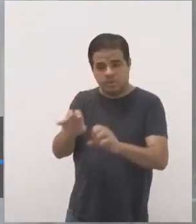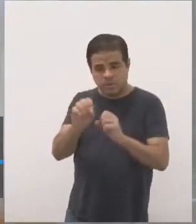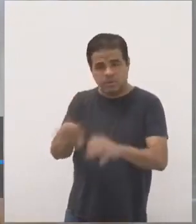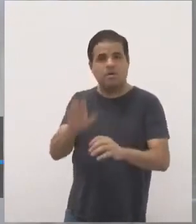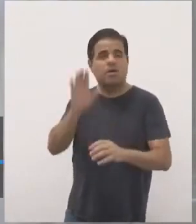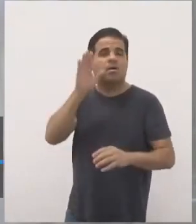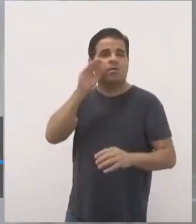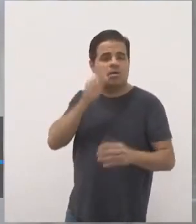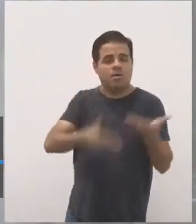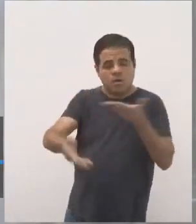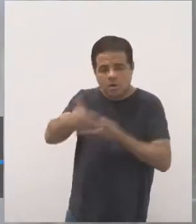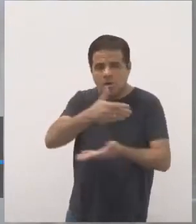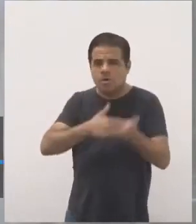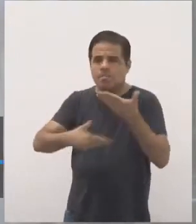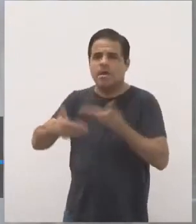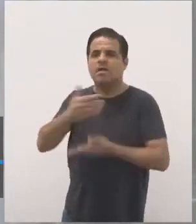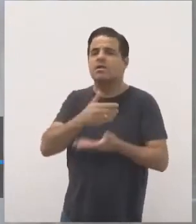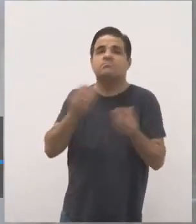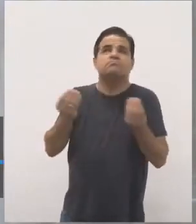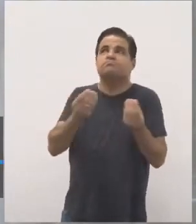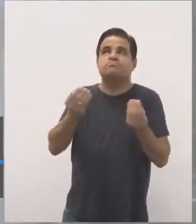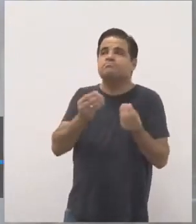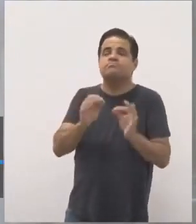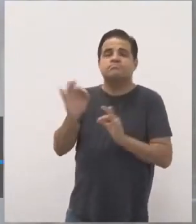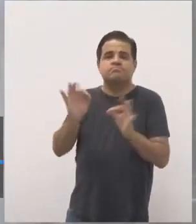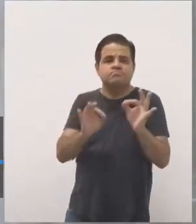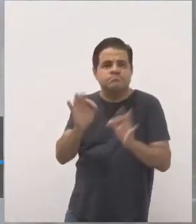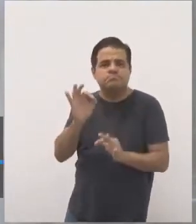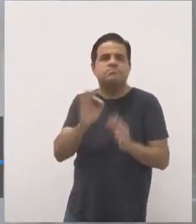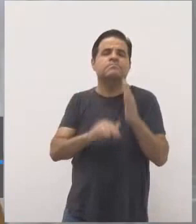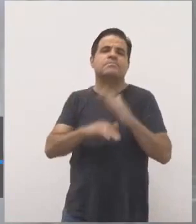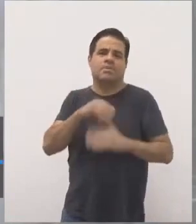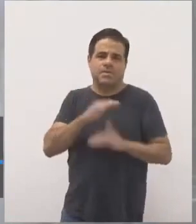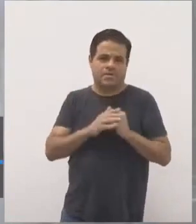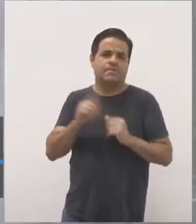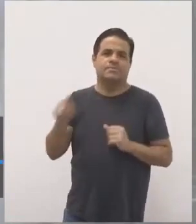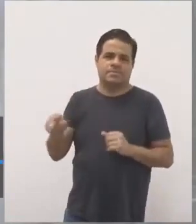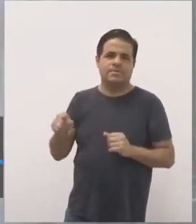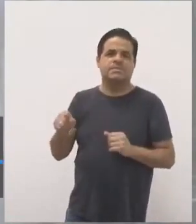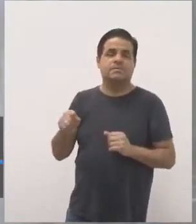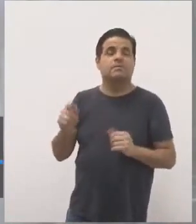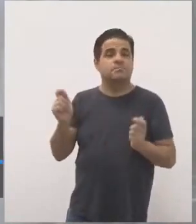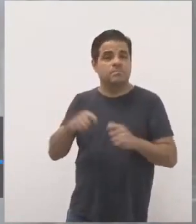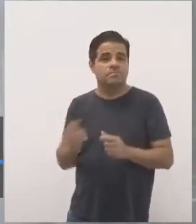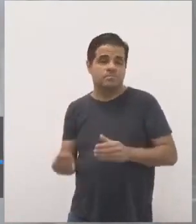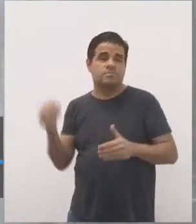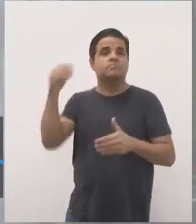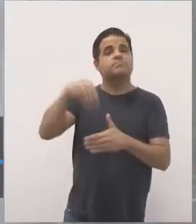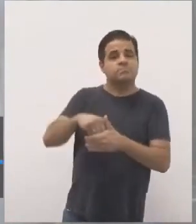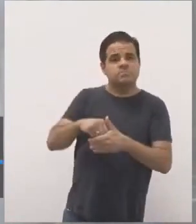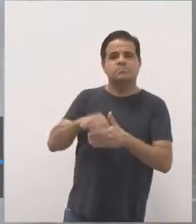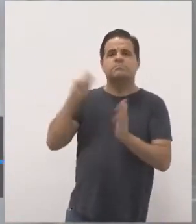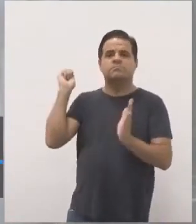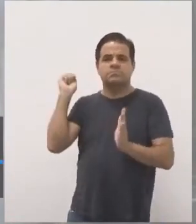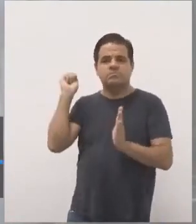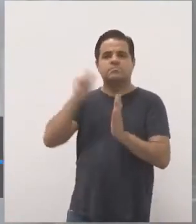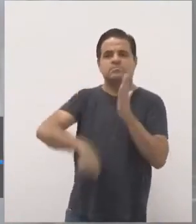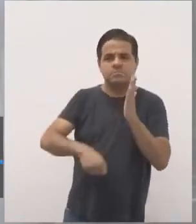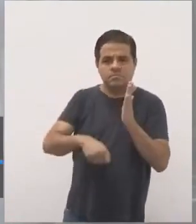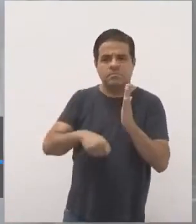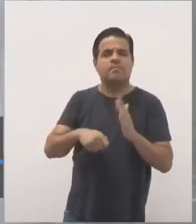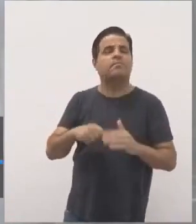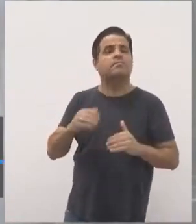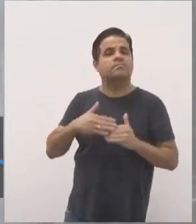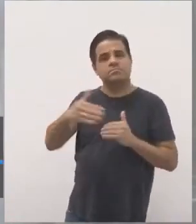possam compartilhar como foi fazer essas ações, e que isso seja, então, registrado e